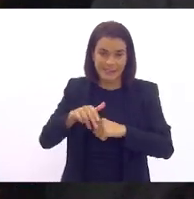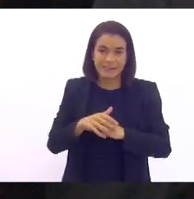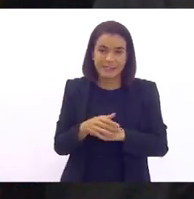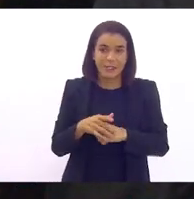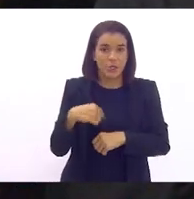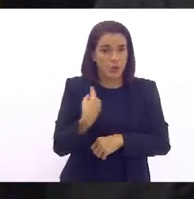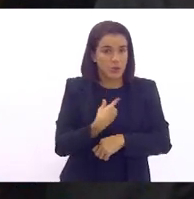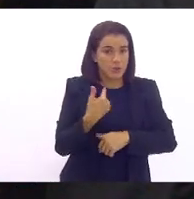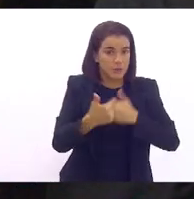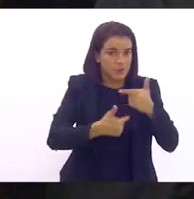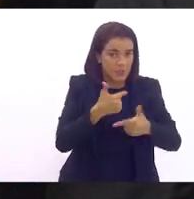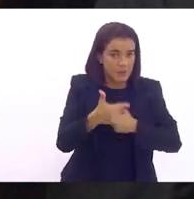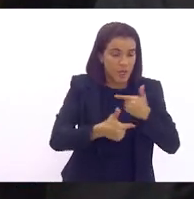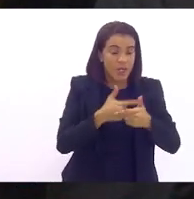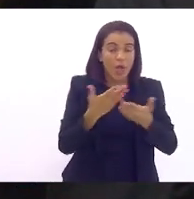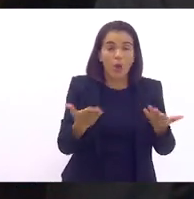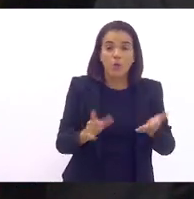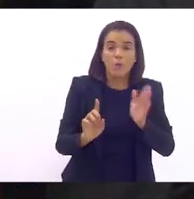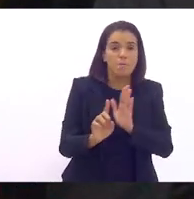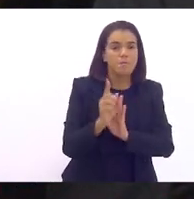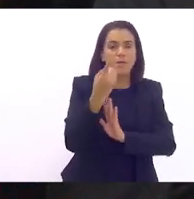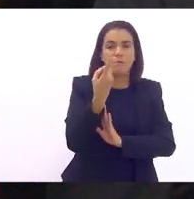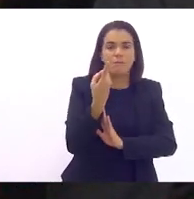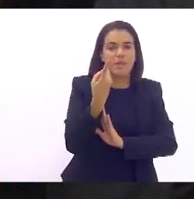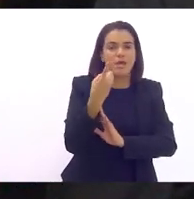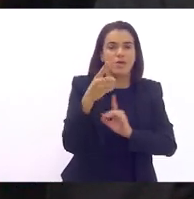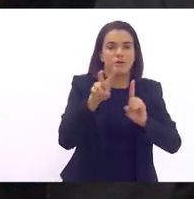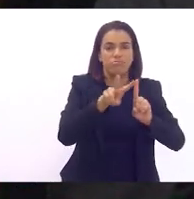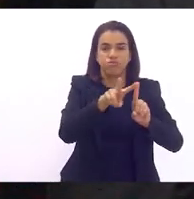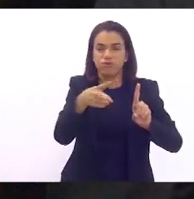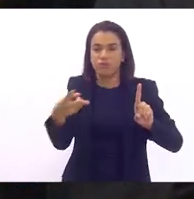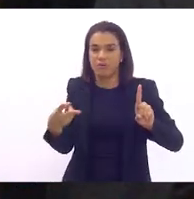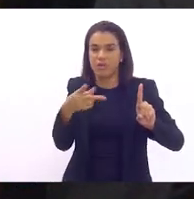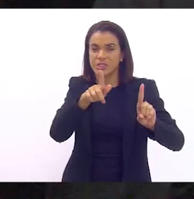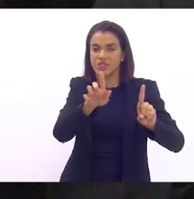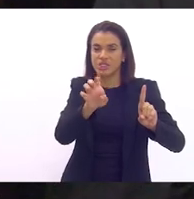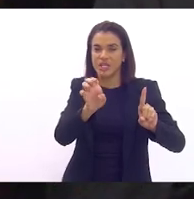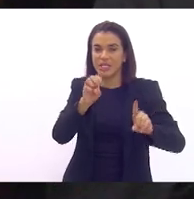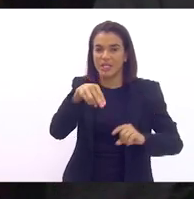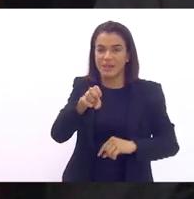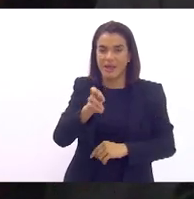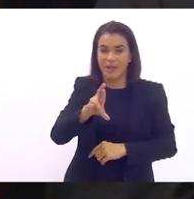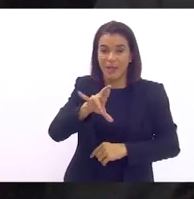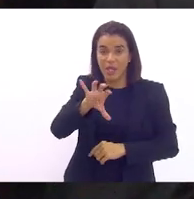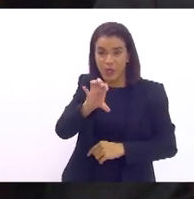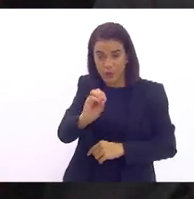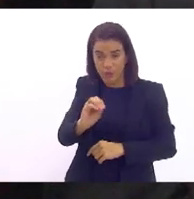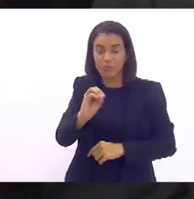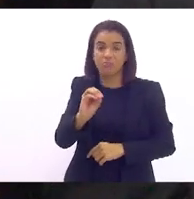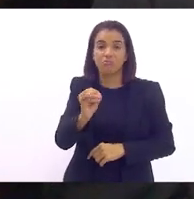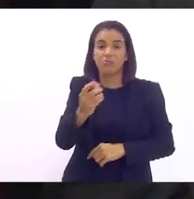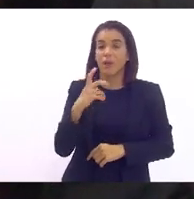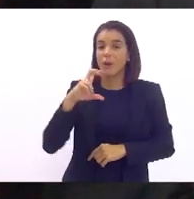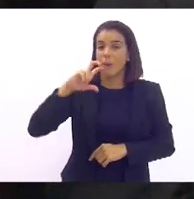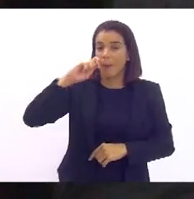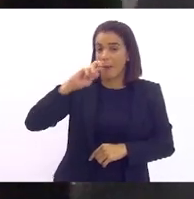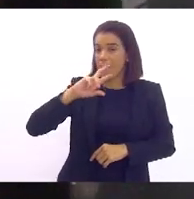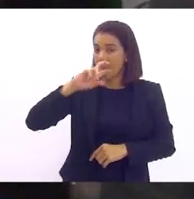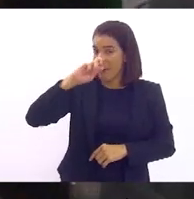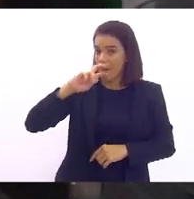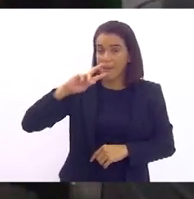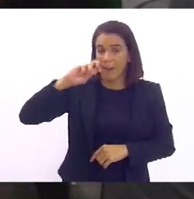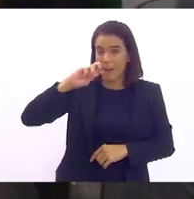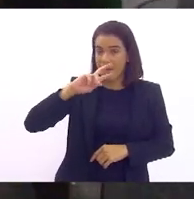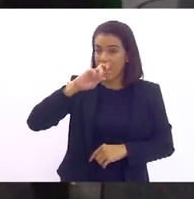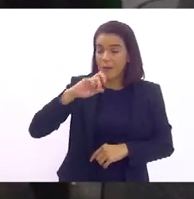trabalhando no primeiro genérico que um antidepressivo de aplicação nasal uma uma novidade da Johnson e Johnson